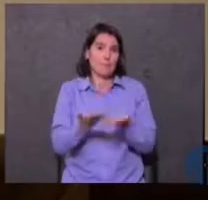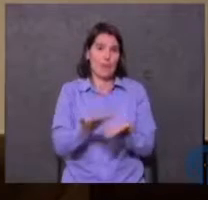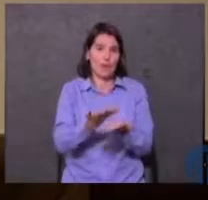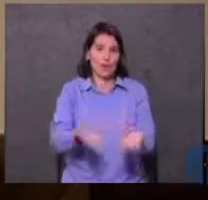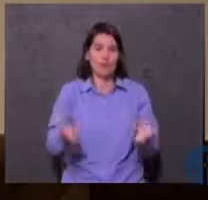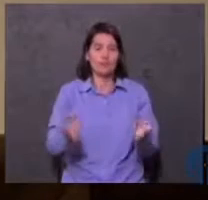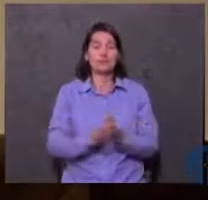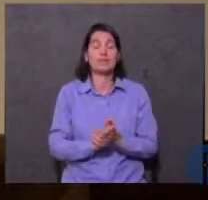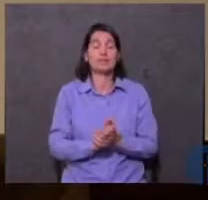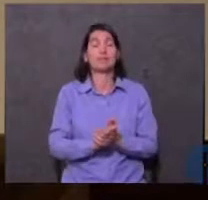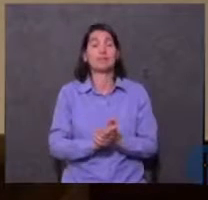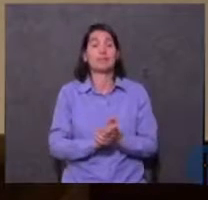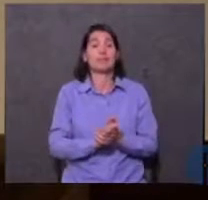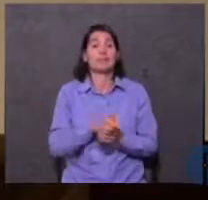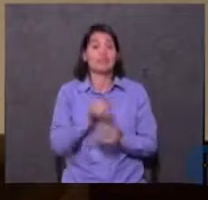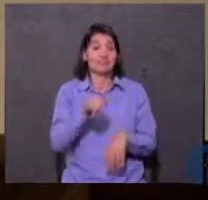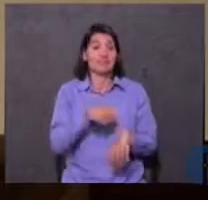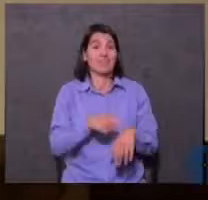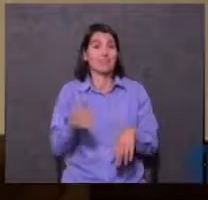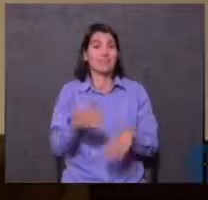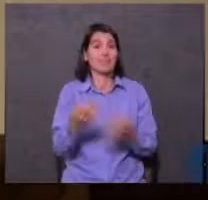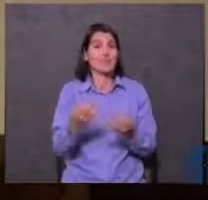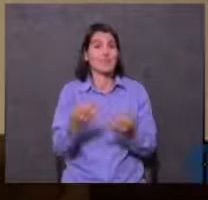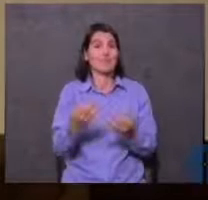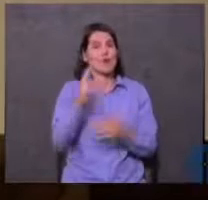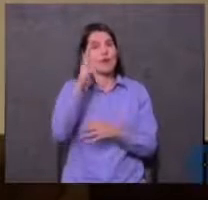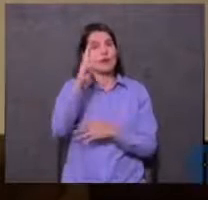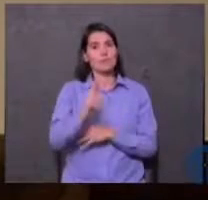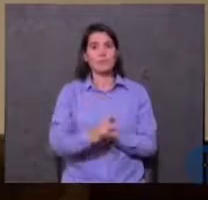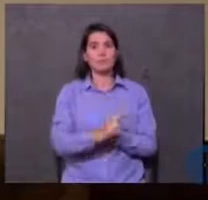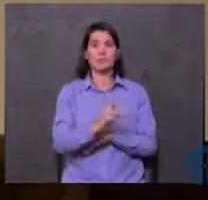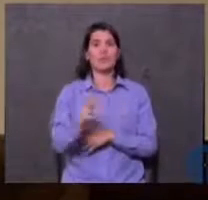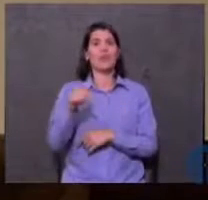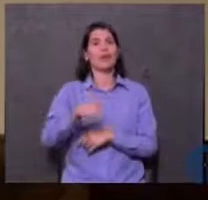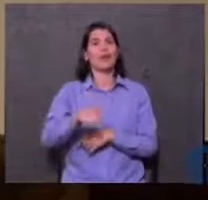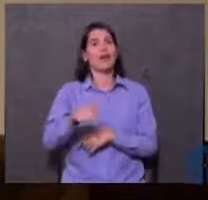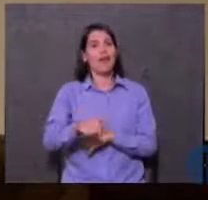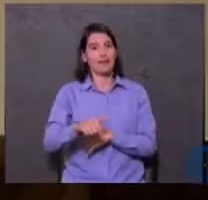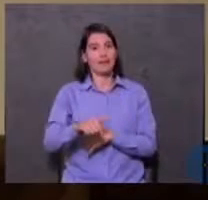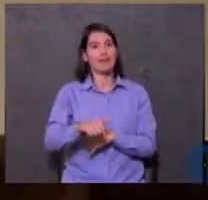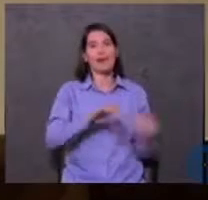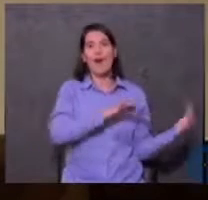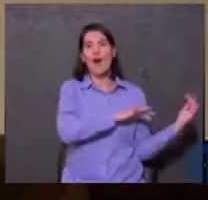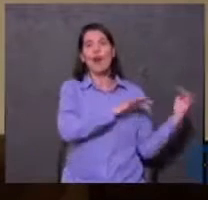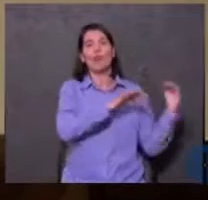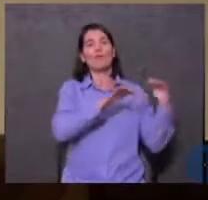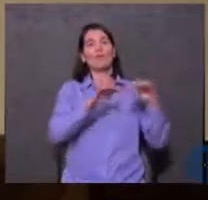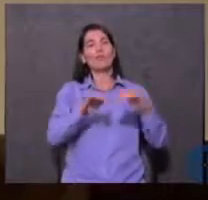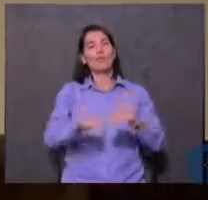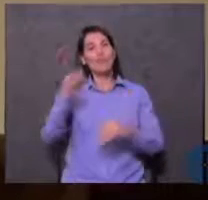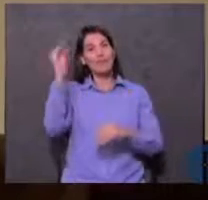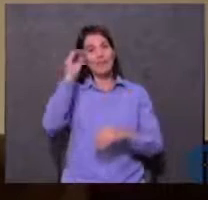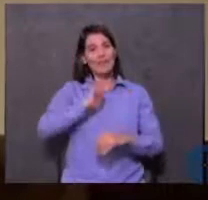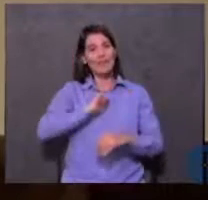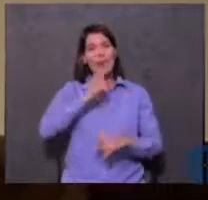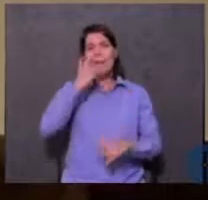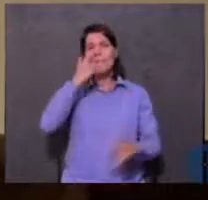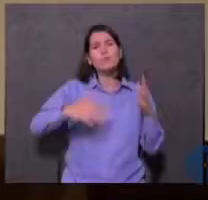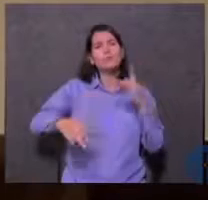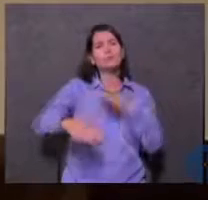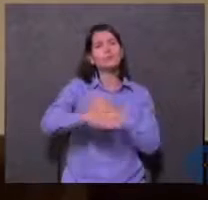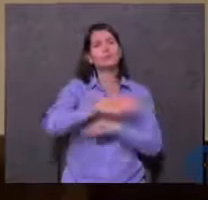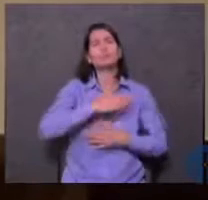que naquel momento foi abençoada aquí, elevada en peregrinação a Ourense, acompañada por unha grande multitud de